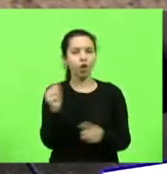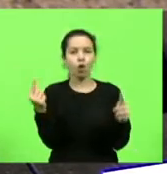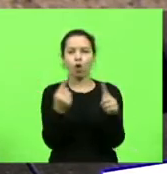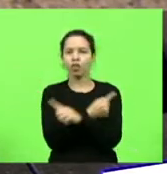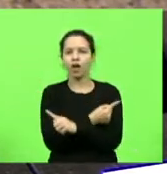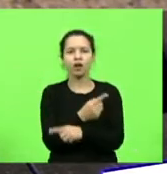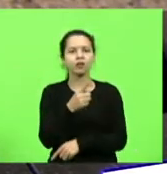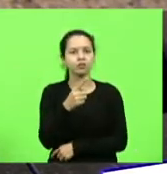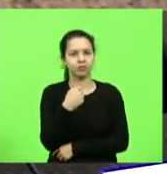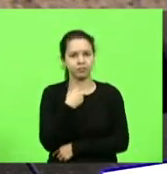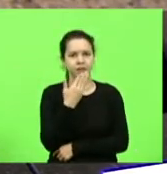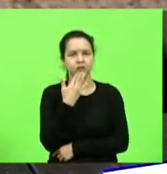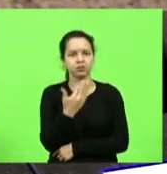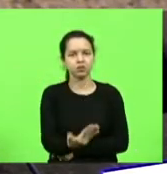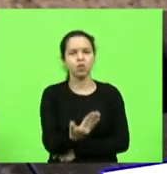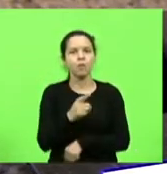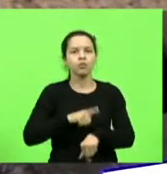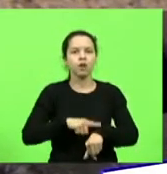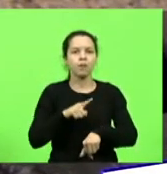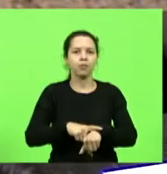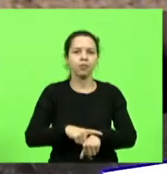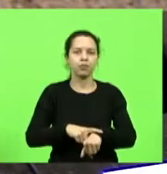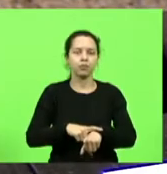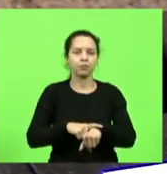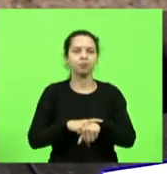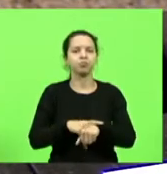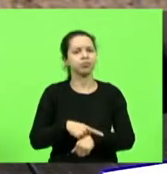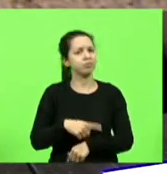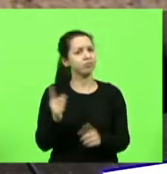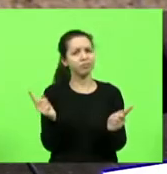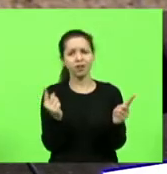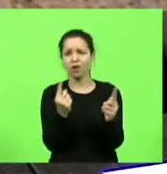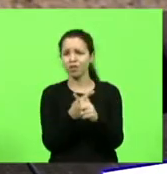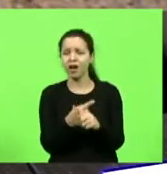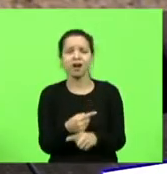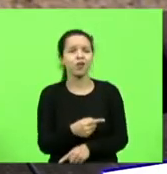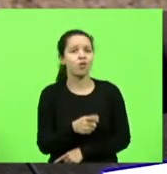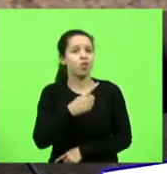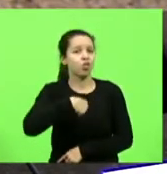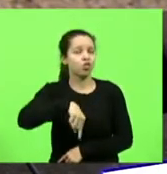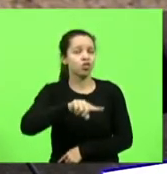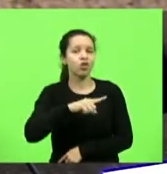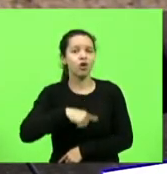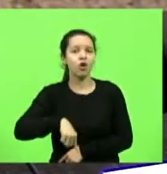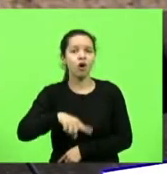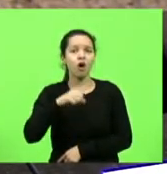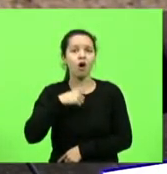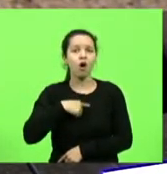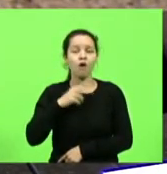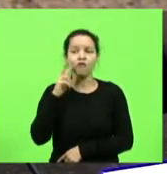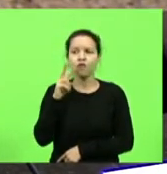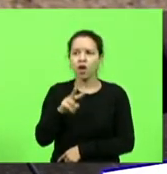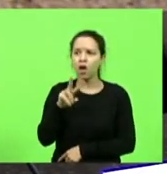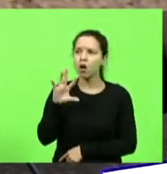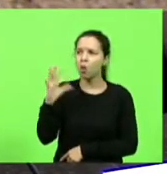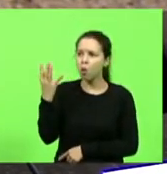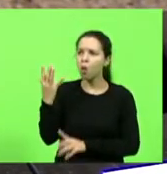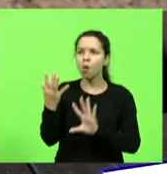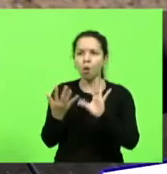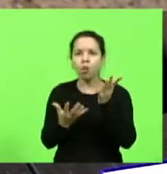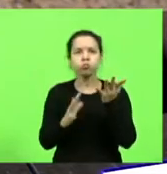Pelo contrário, eu peço meu tempo regimental. Pelo contrário, nós olhamos tudo o que está acontecendo e